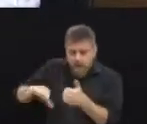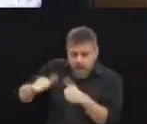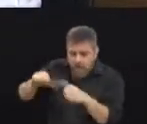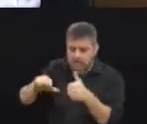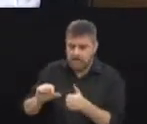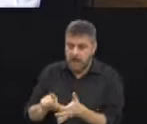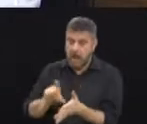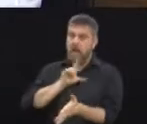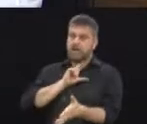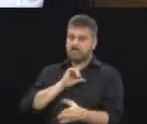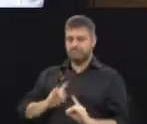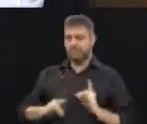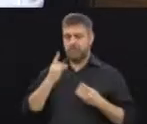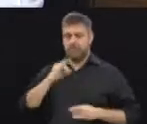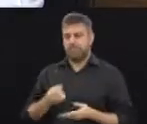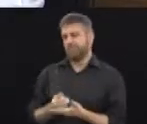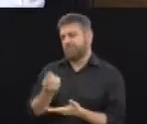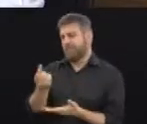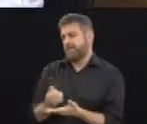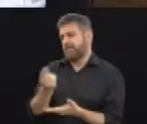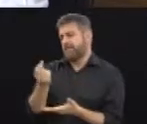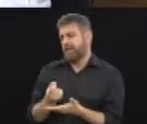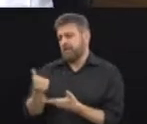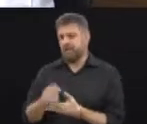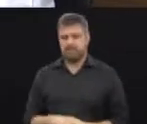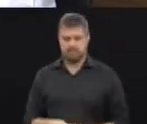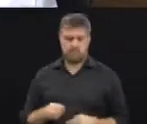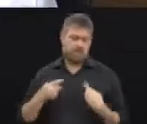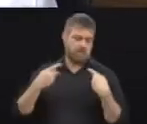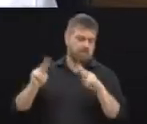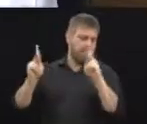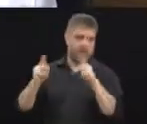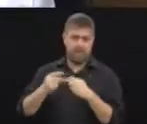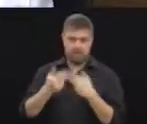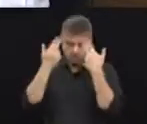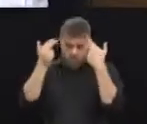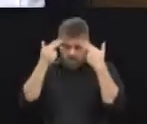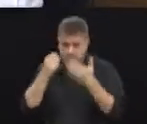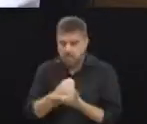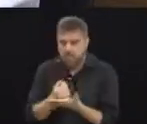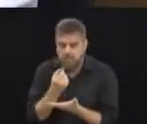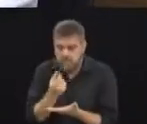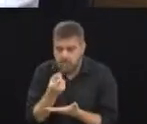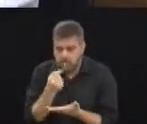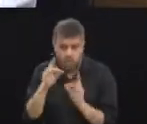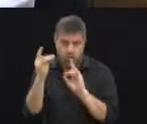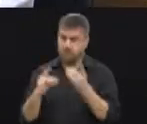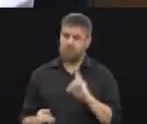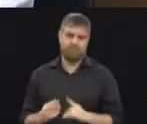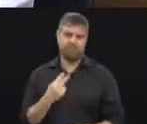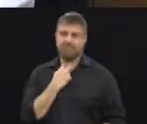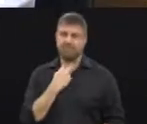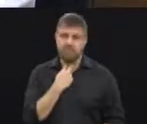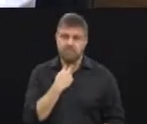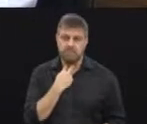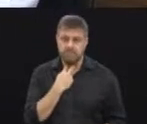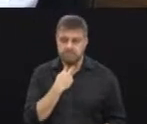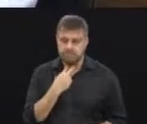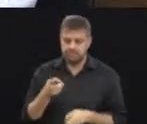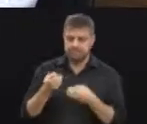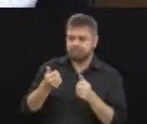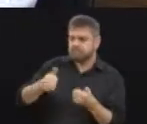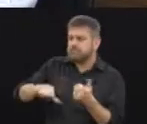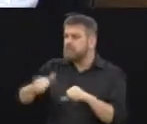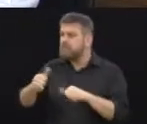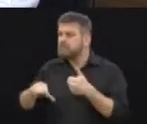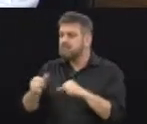para receitar um hormônio para ela. A gente não pode chegar e falar, você vai tomar tal hormônio, não existe. Então, a gente